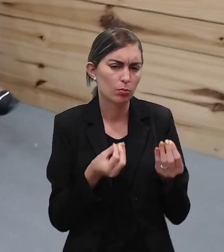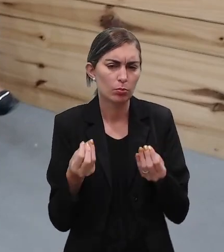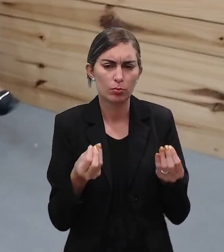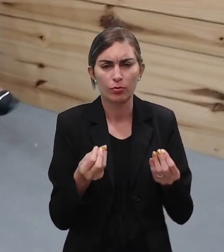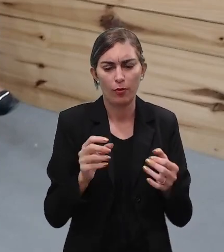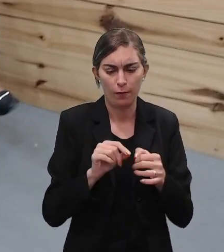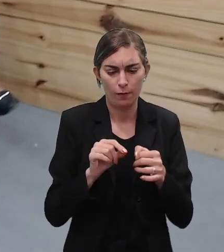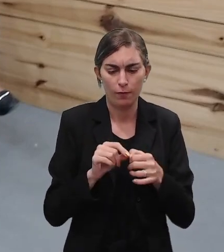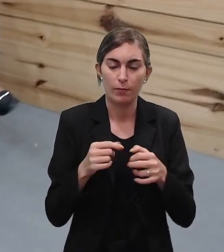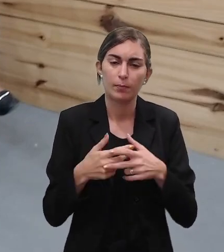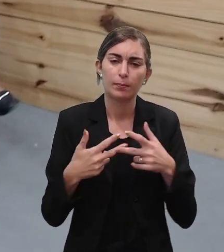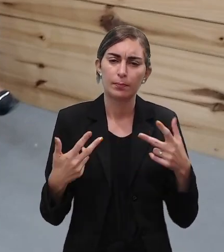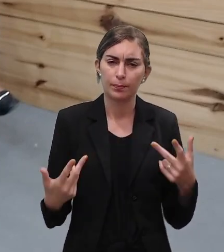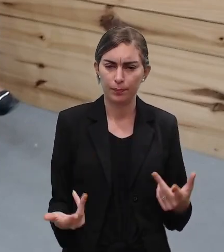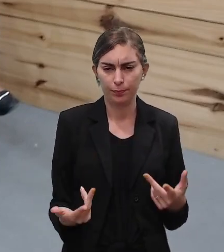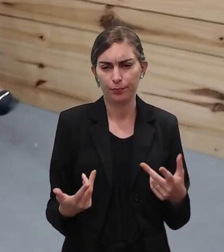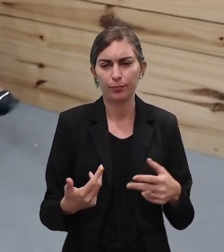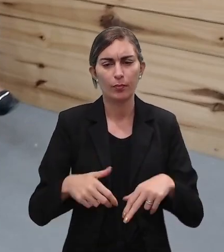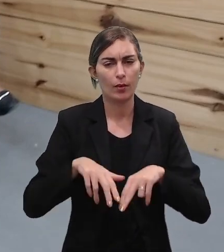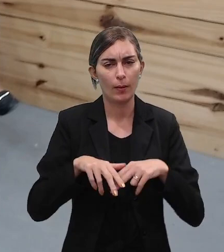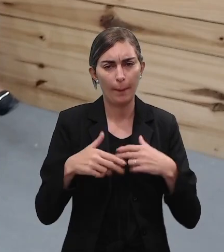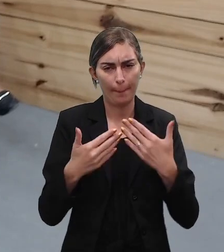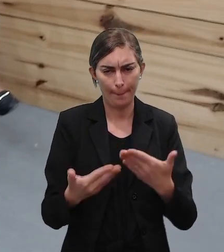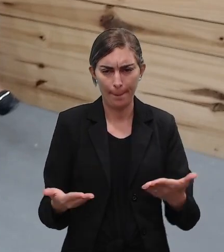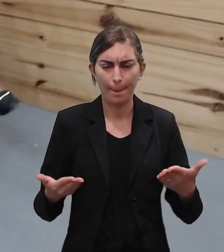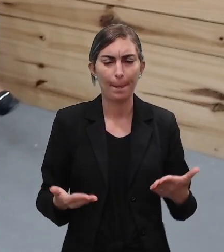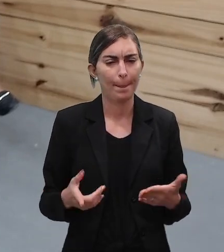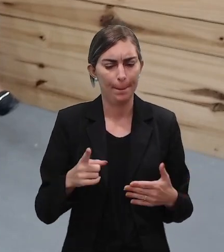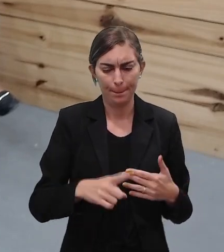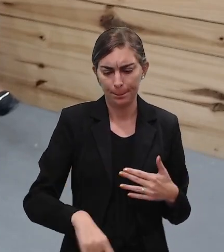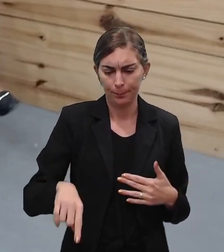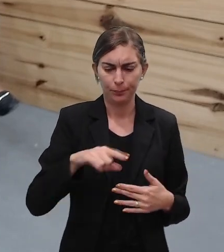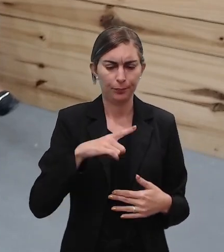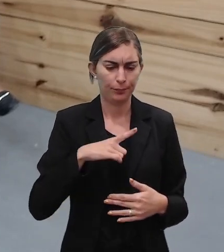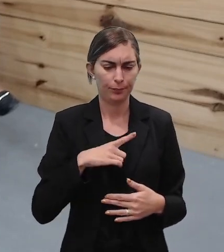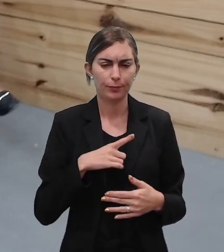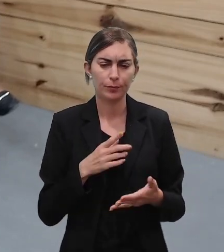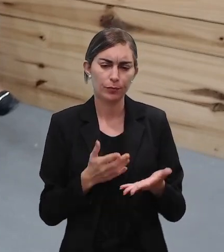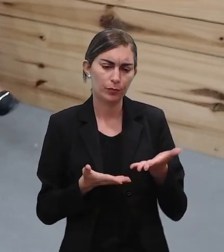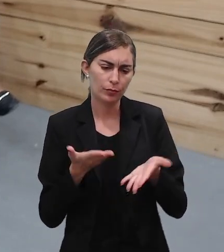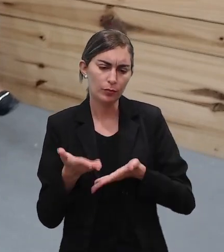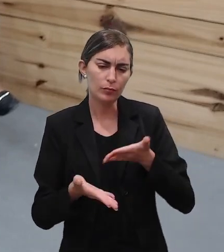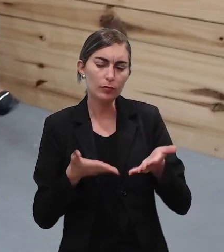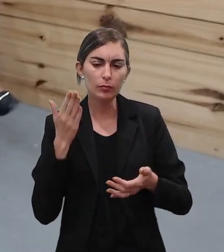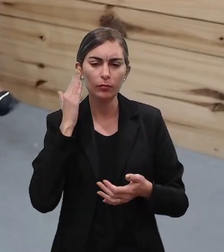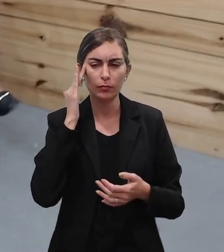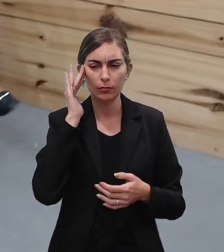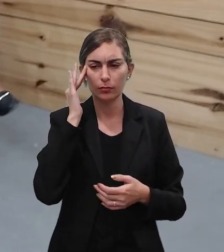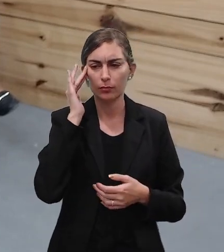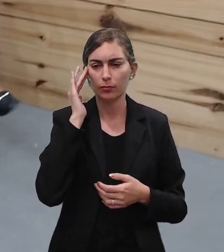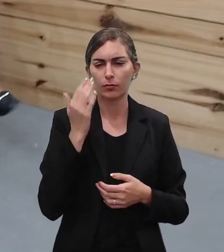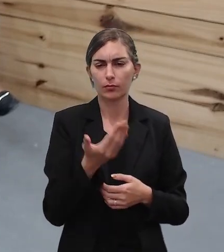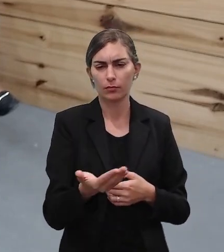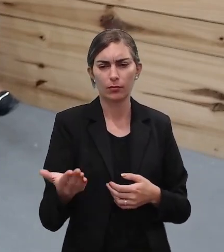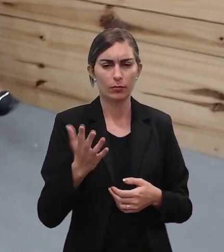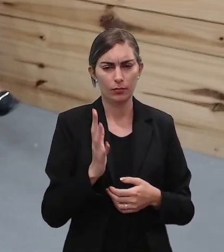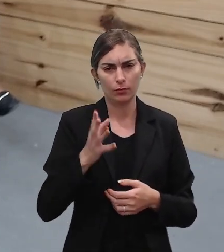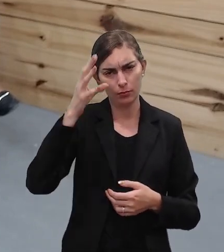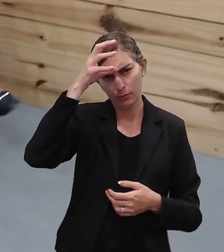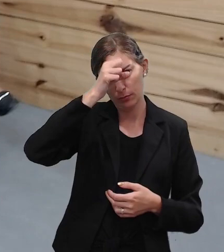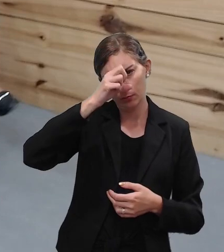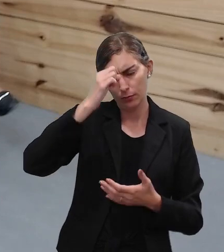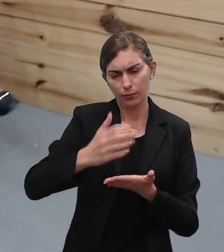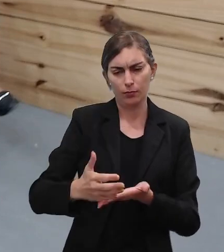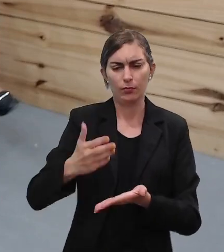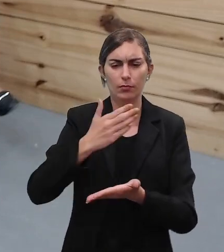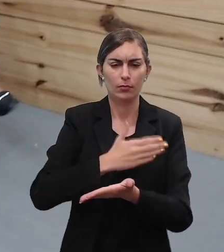fazer as coisas. E, por assim dizer, nós temos que ter o cuidado de entender que aquilo que eu já aprendi